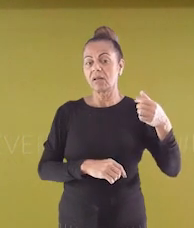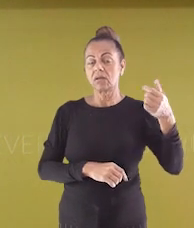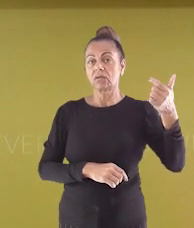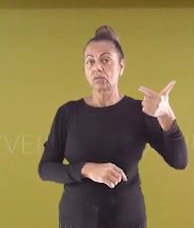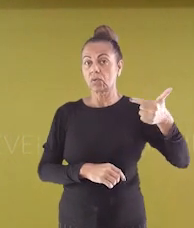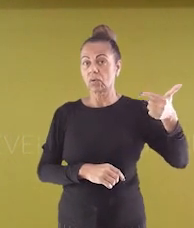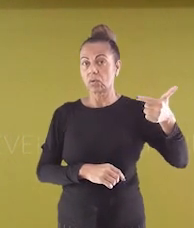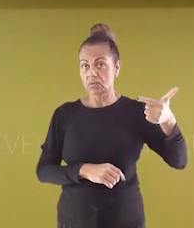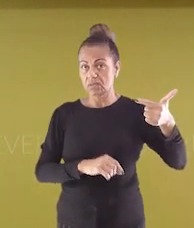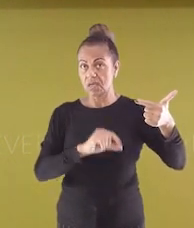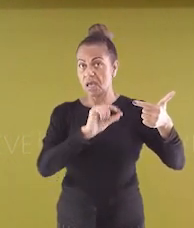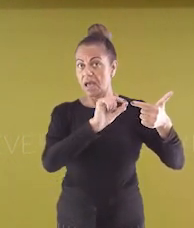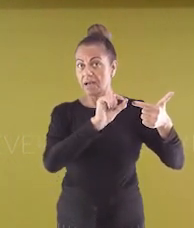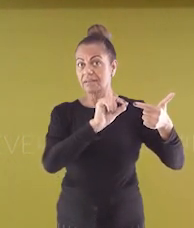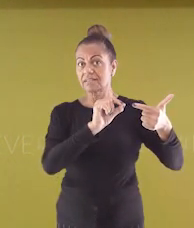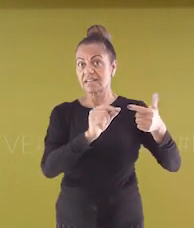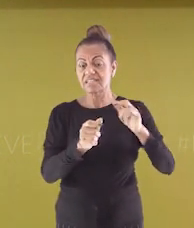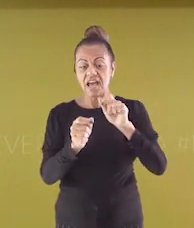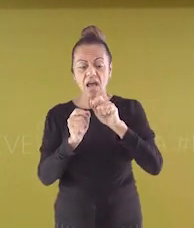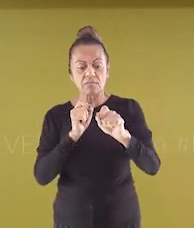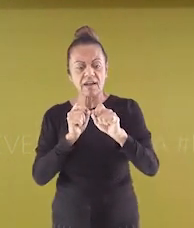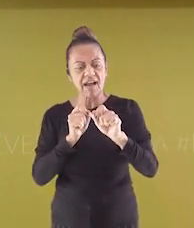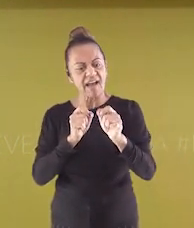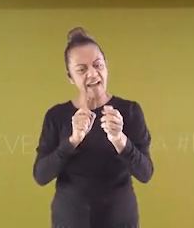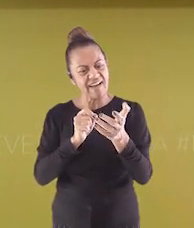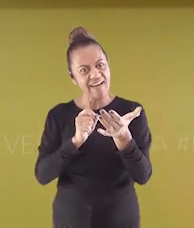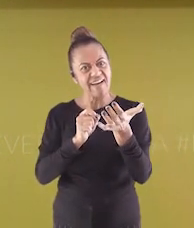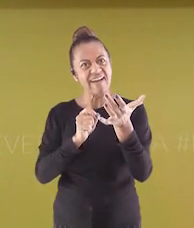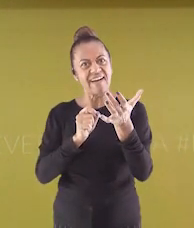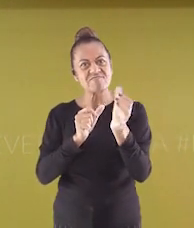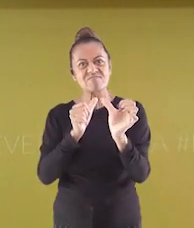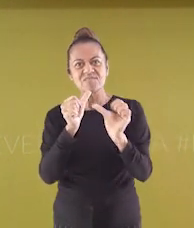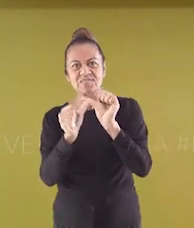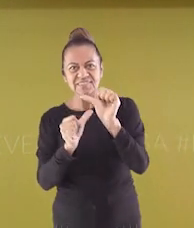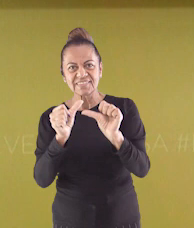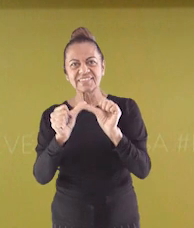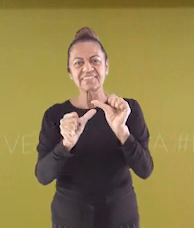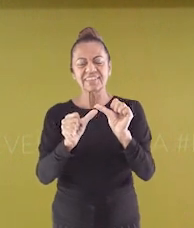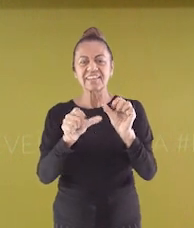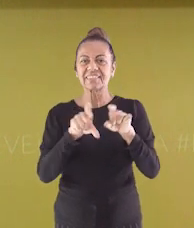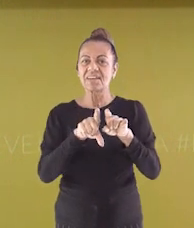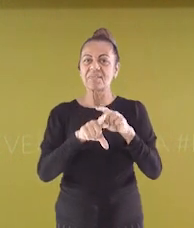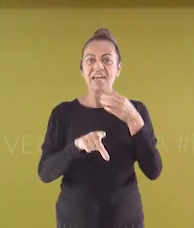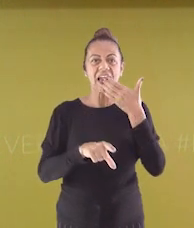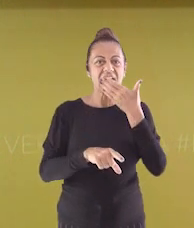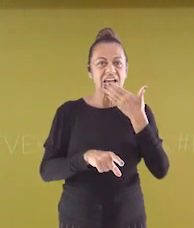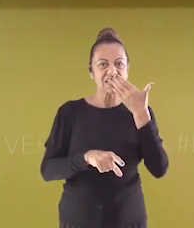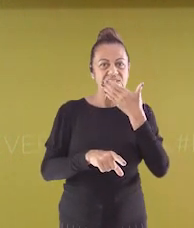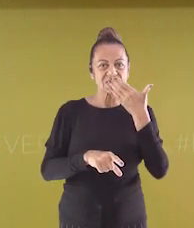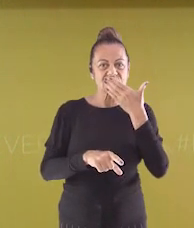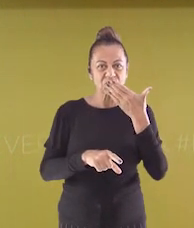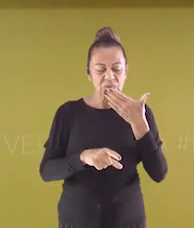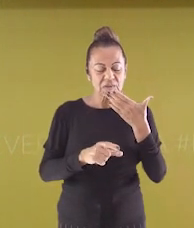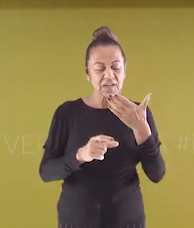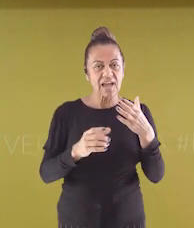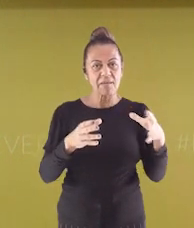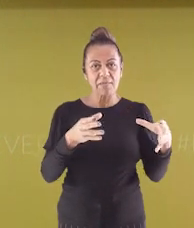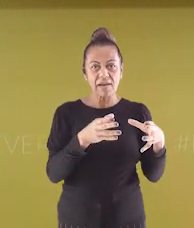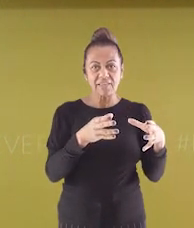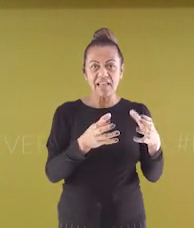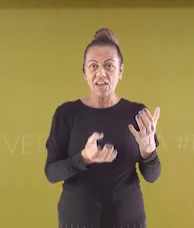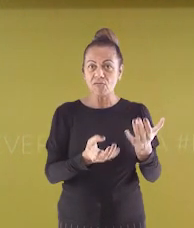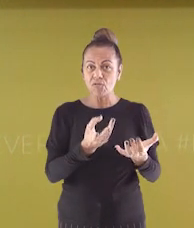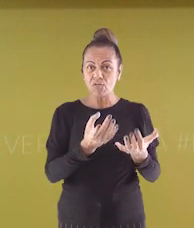número 2, acender um fósforo, e número 4, queimar açúcar para fazer o caramelo. Ou seja,